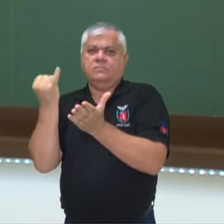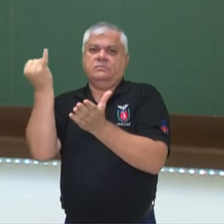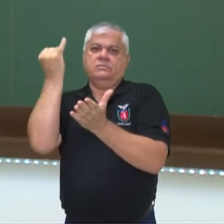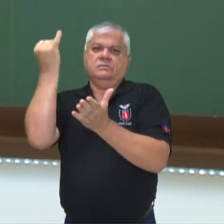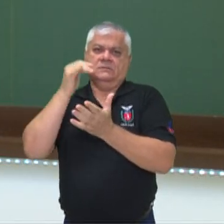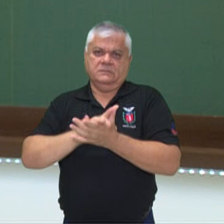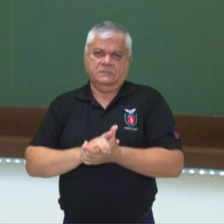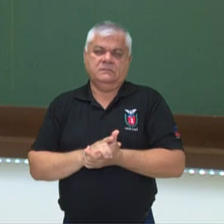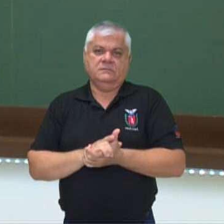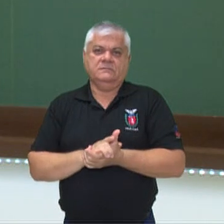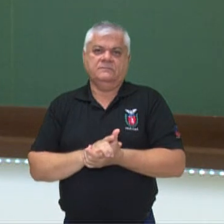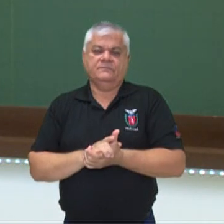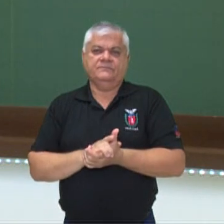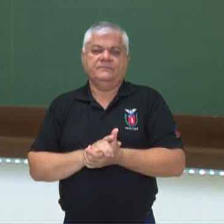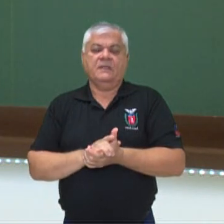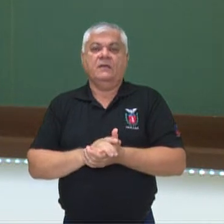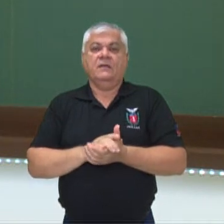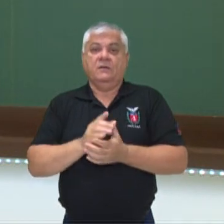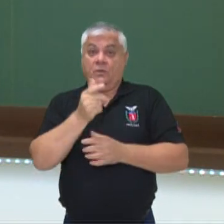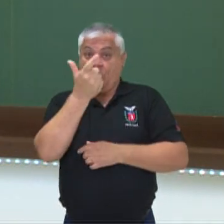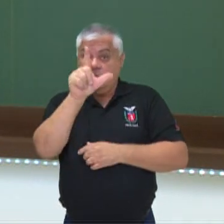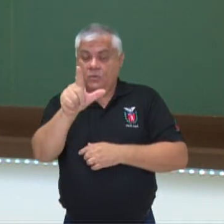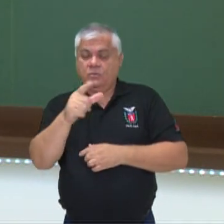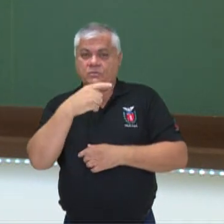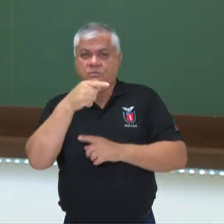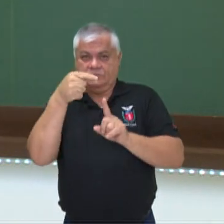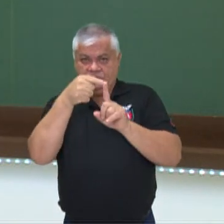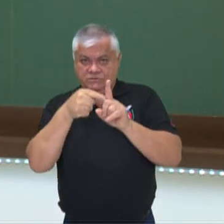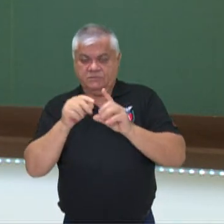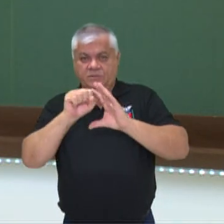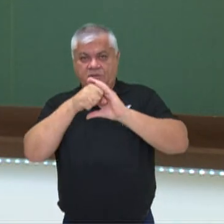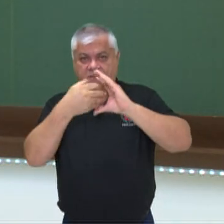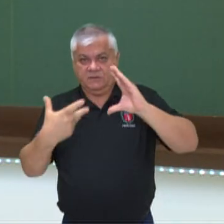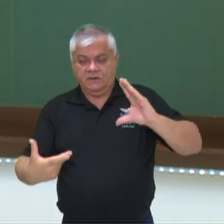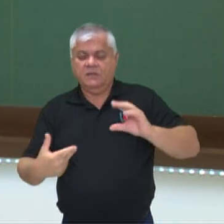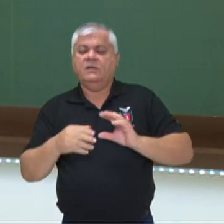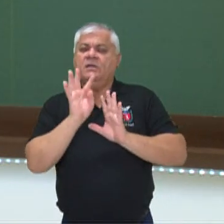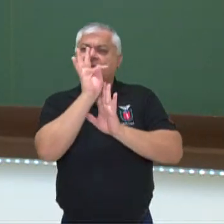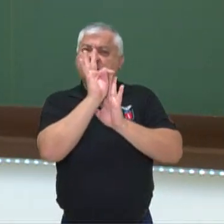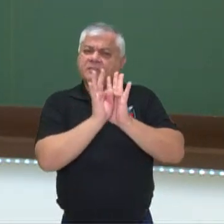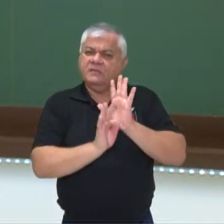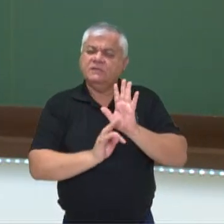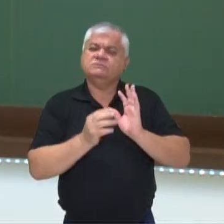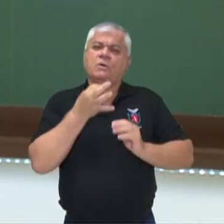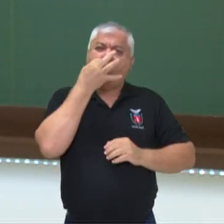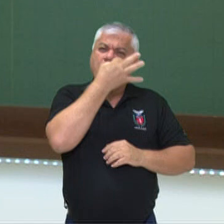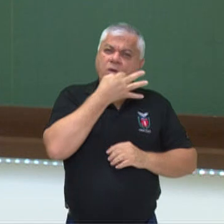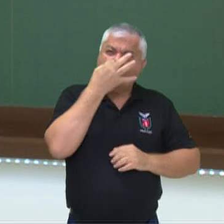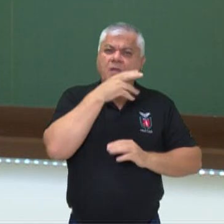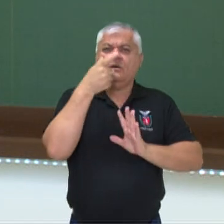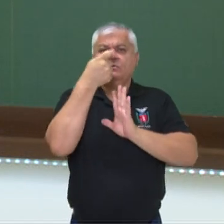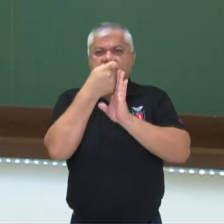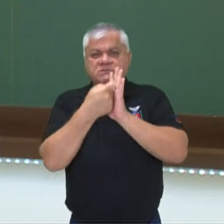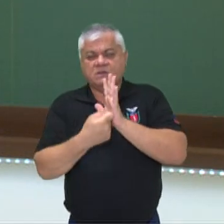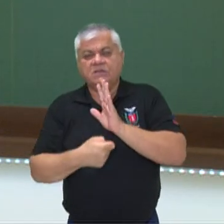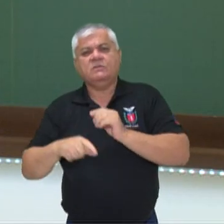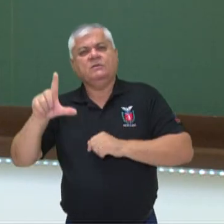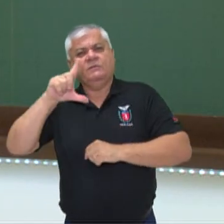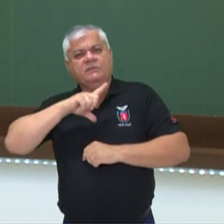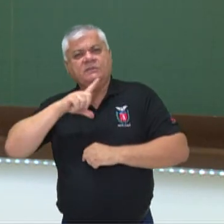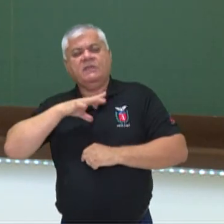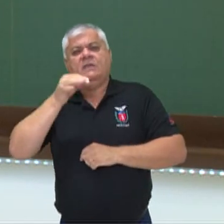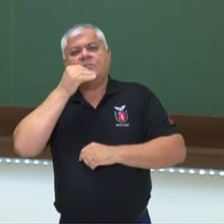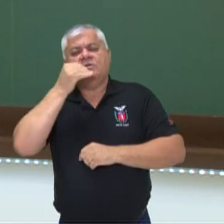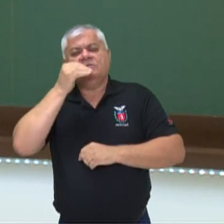preciosos. Outra característica é que os textos sagrados, sejam orais ou escritos, eles contêm a